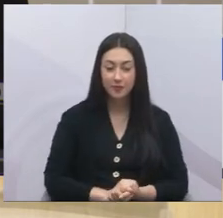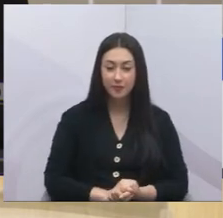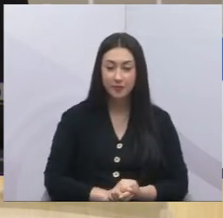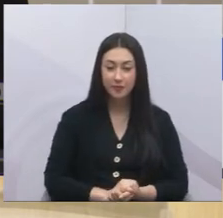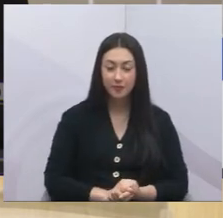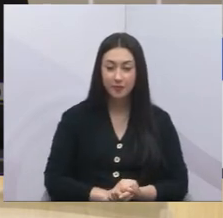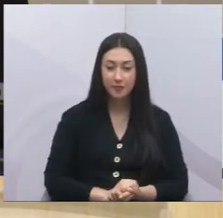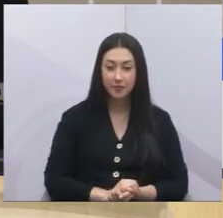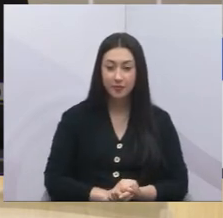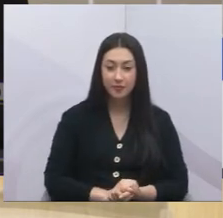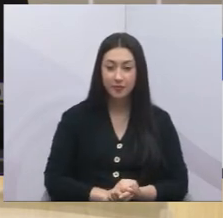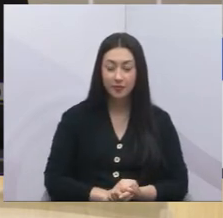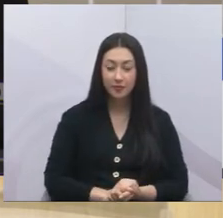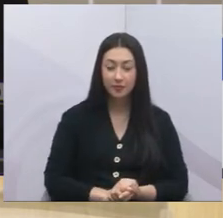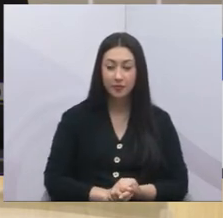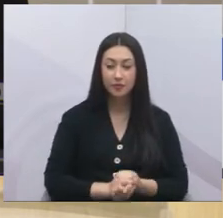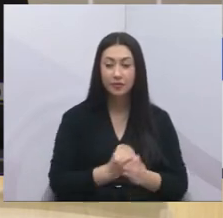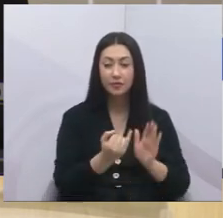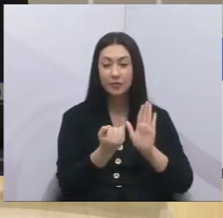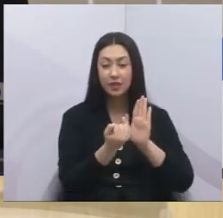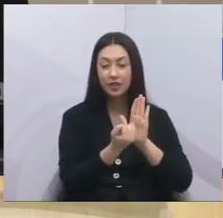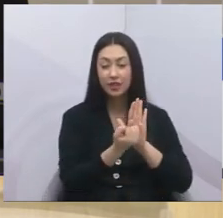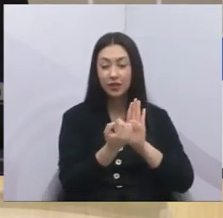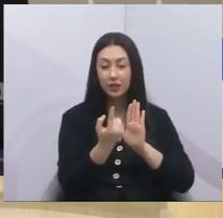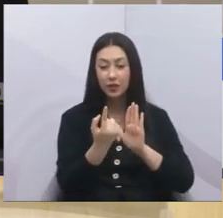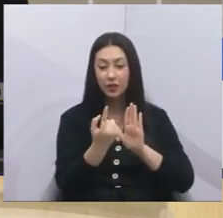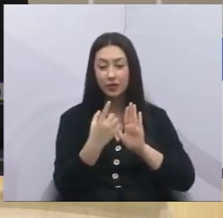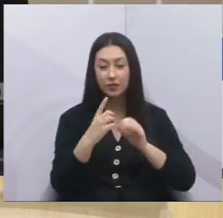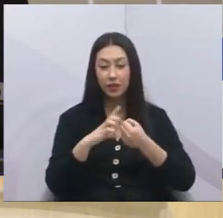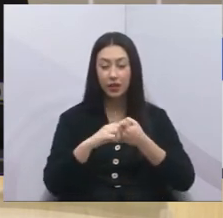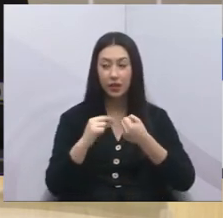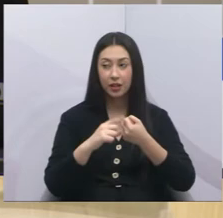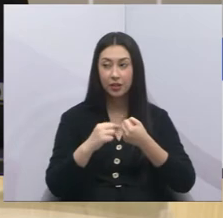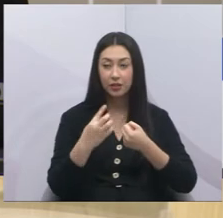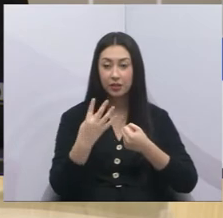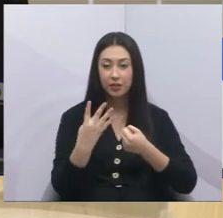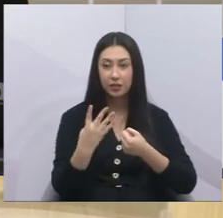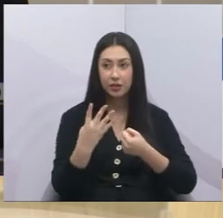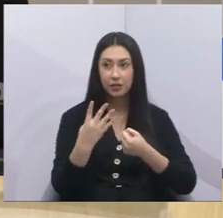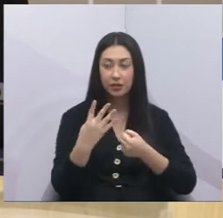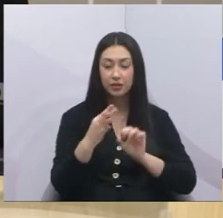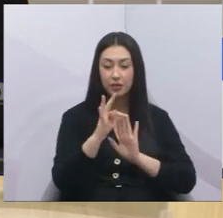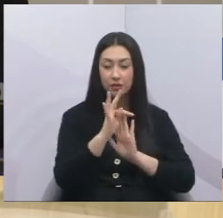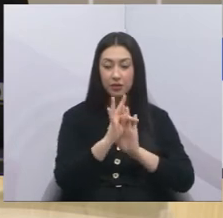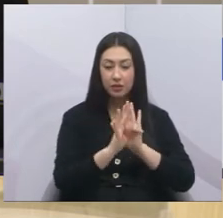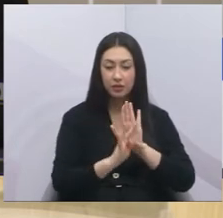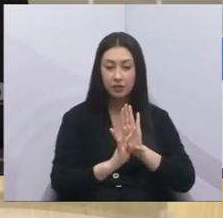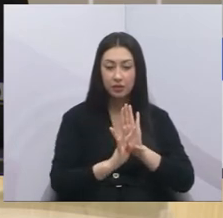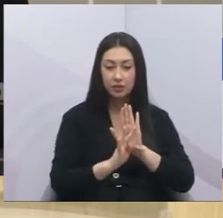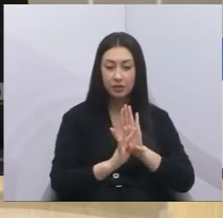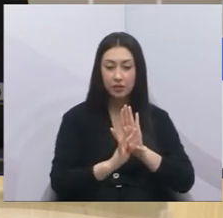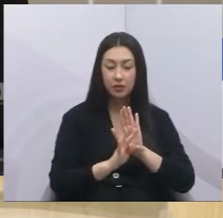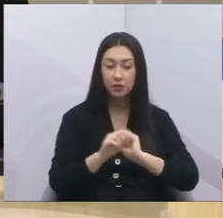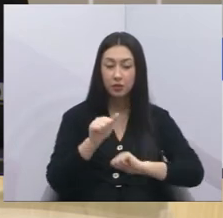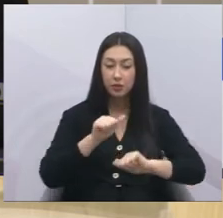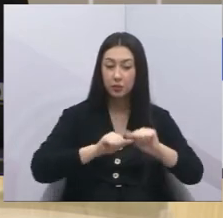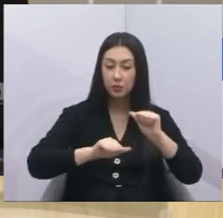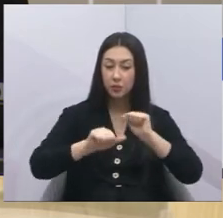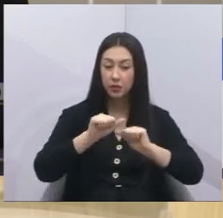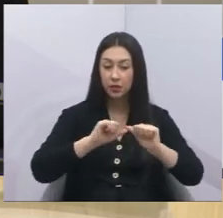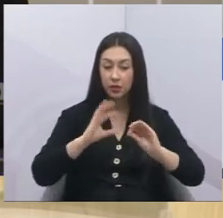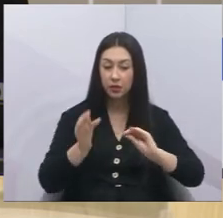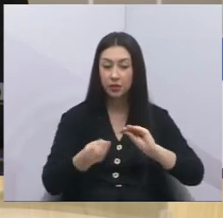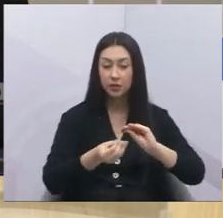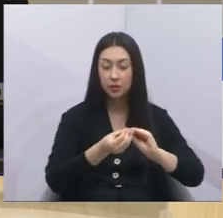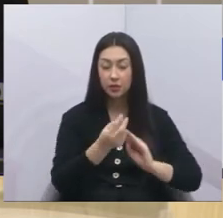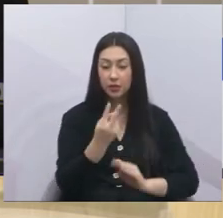O caput, eu inciso 1º do artigo 4º do projeto de lei em epígrafe, que estão sendo alterados pela emenda